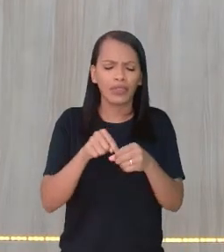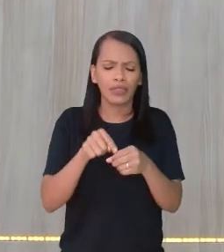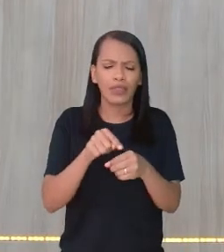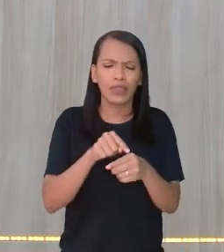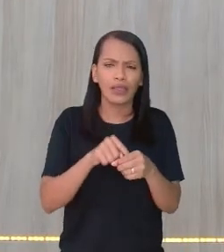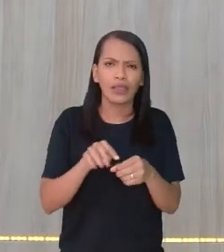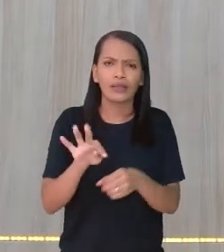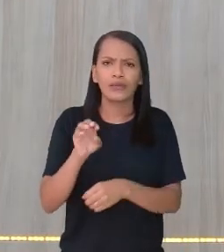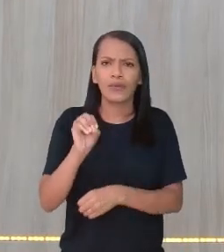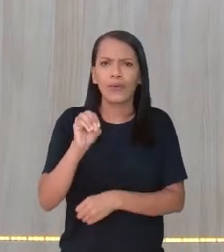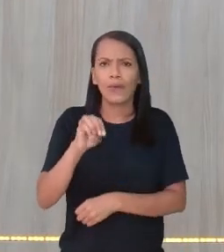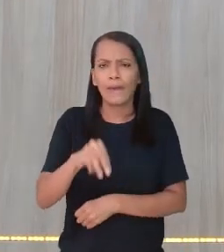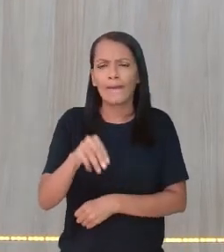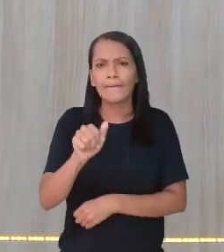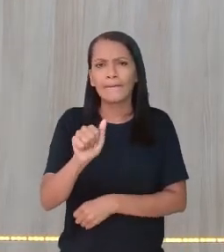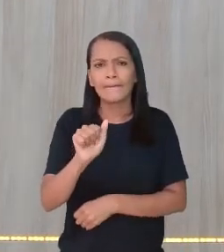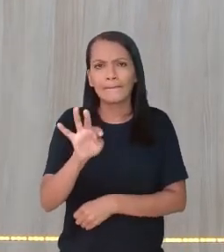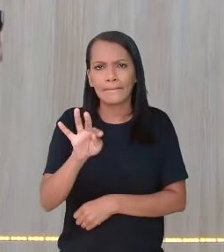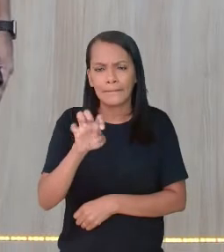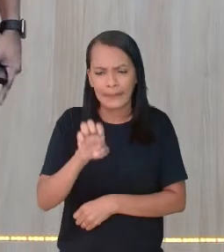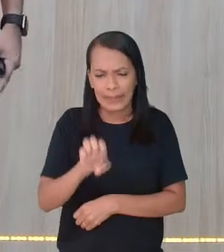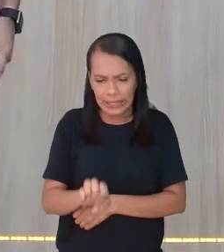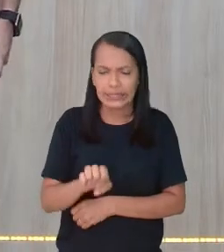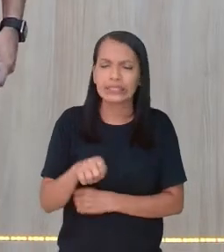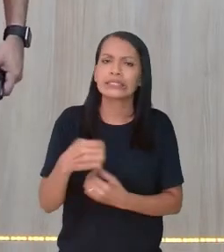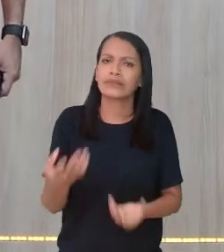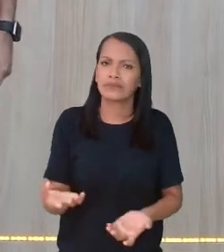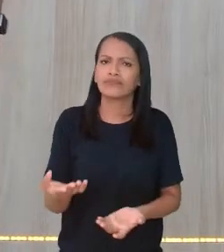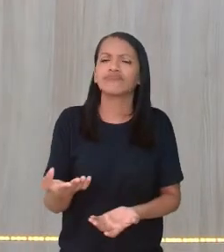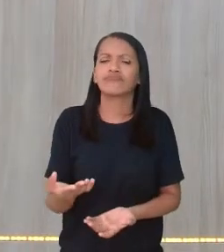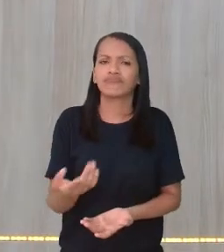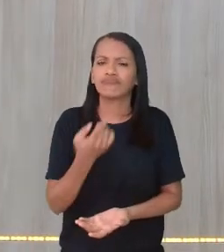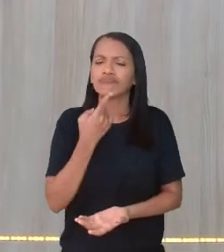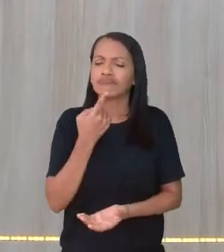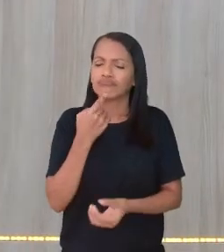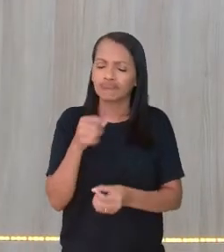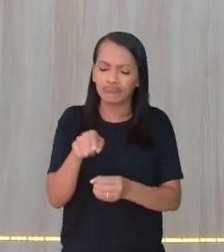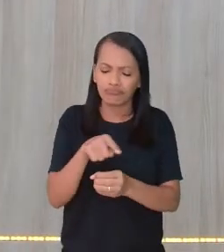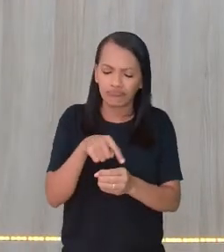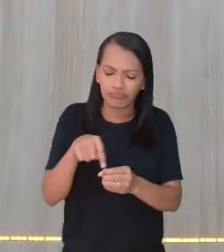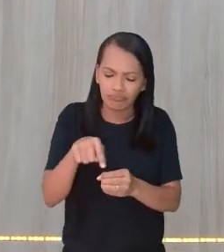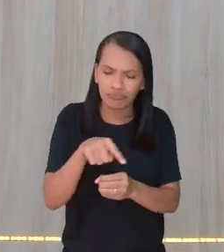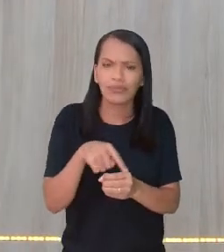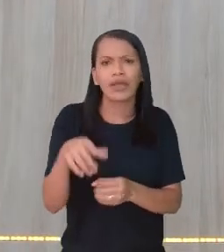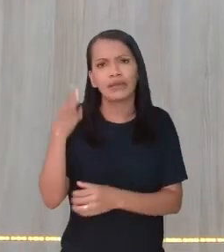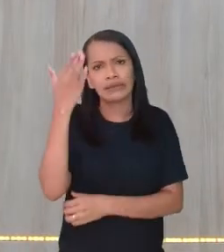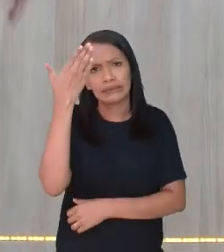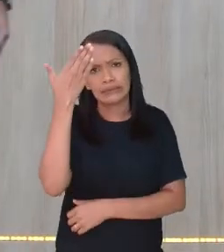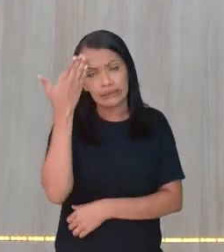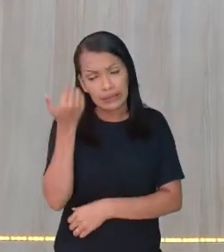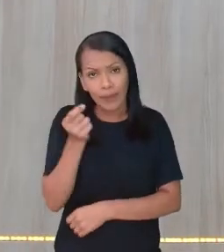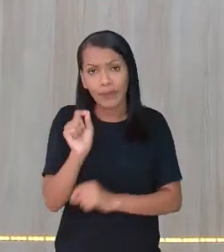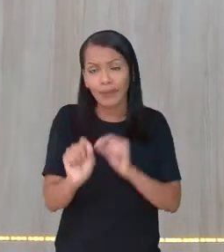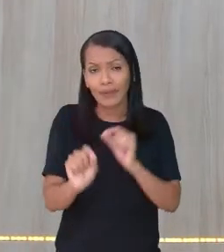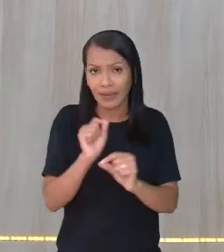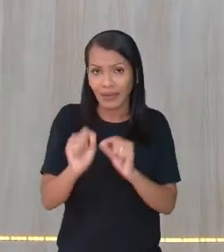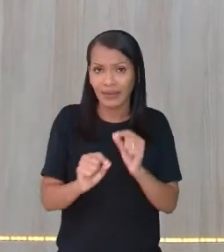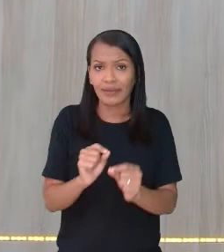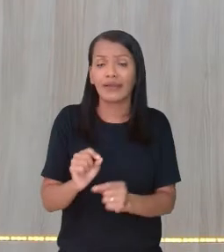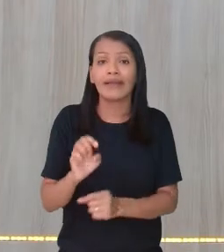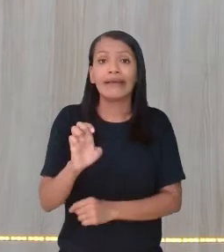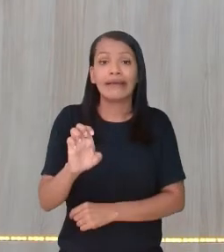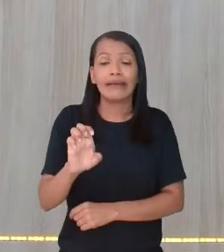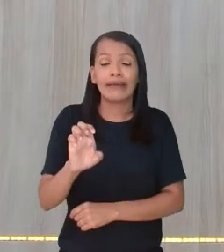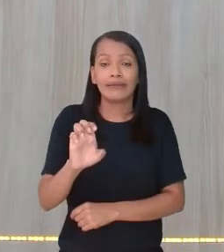centro. Então, me dê um centro de tomate. Aí o pessoal já sabe o que é, né? Mas a palavrinha está errada aí, é